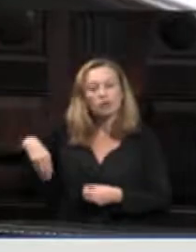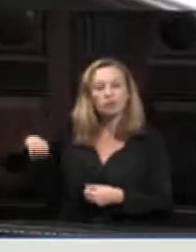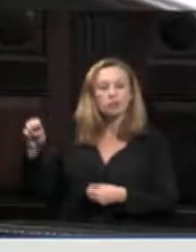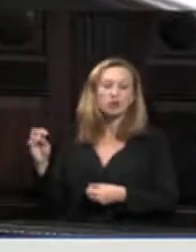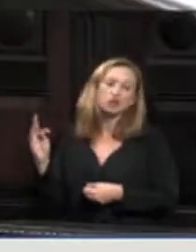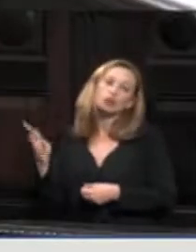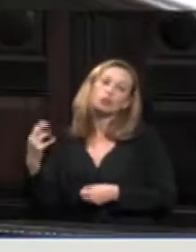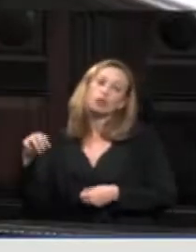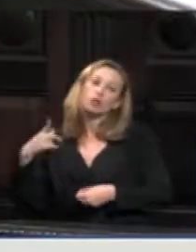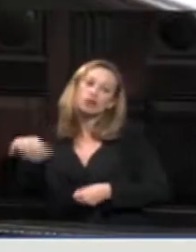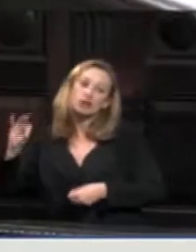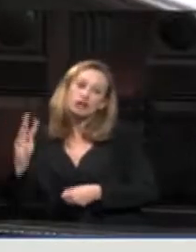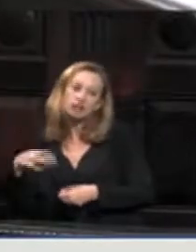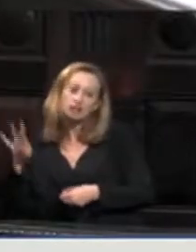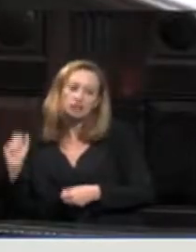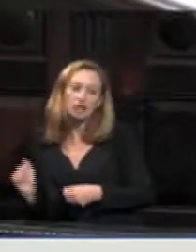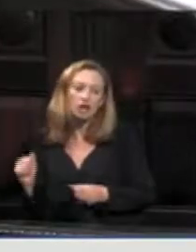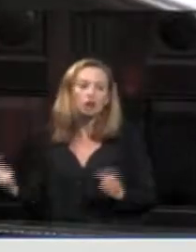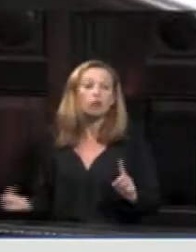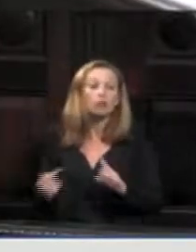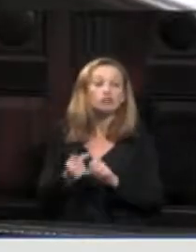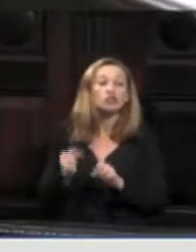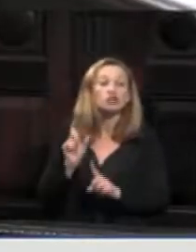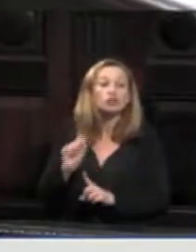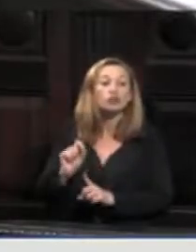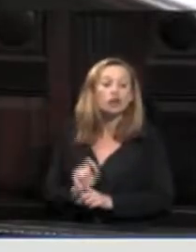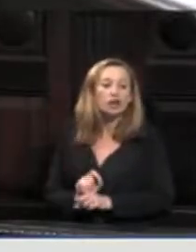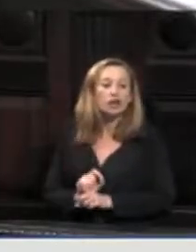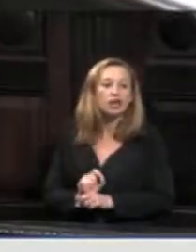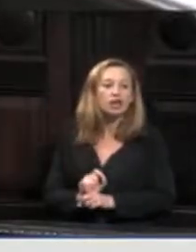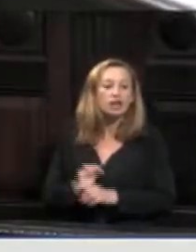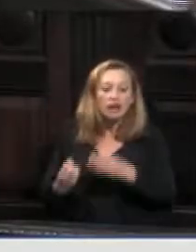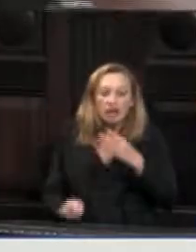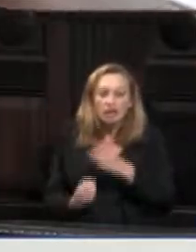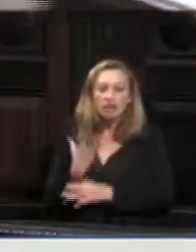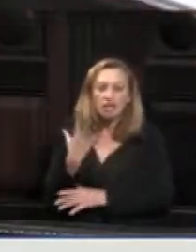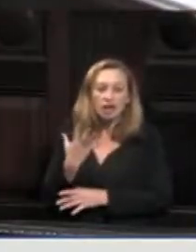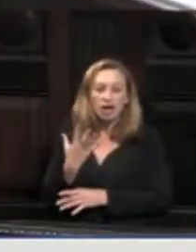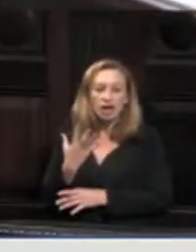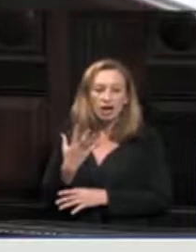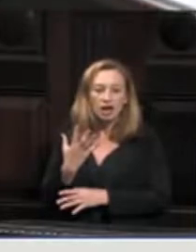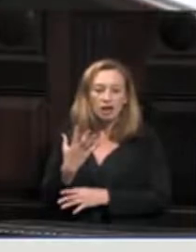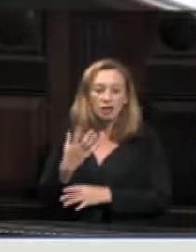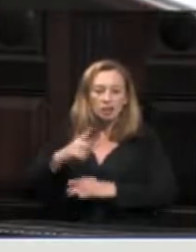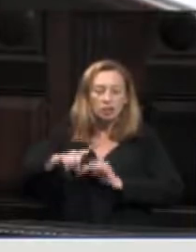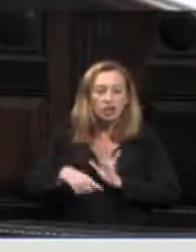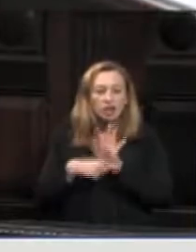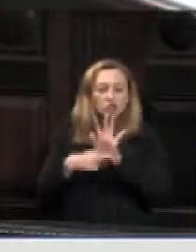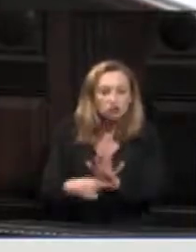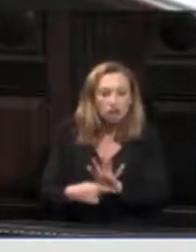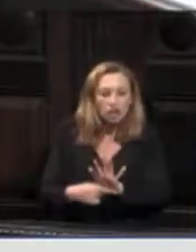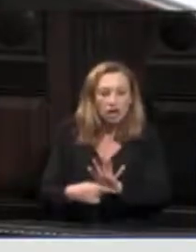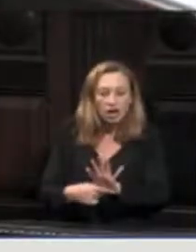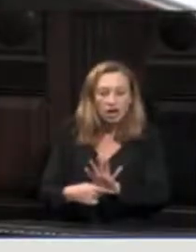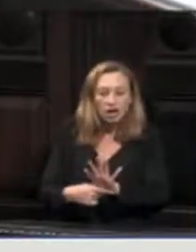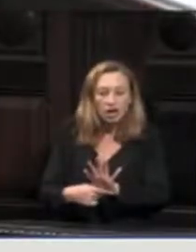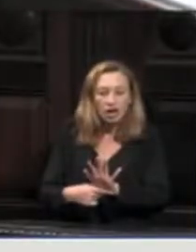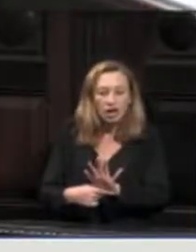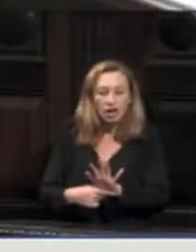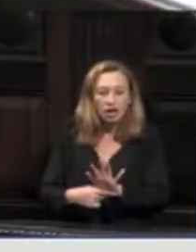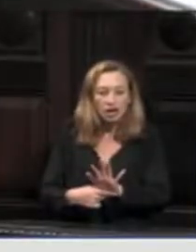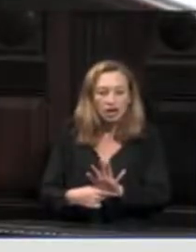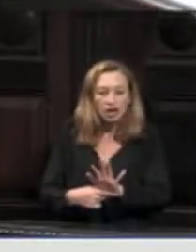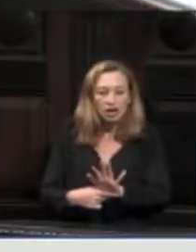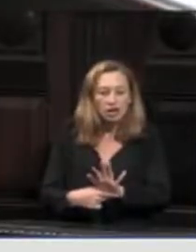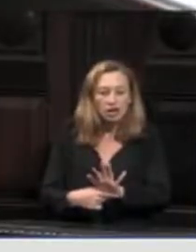metropolitana, o objetivo aqui é criar um obstáculo à privatização da SEDAI. É isto. Deputado,